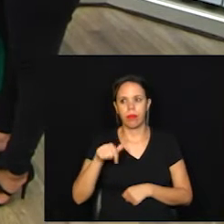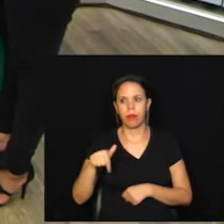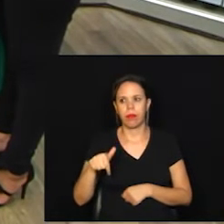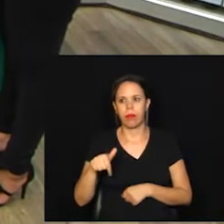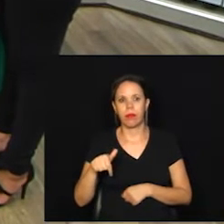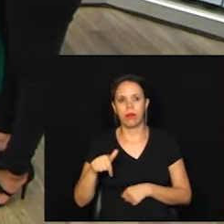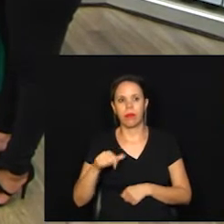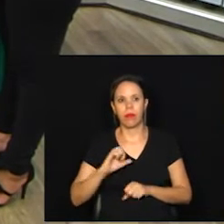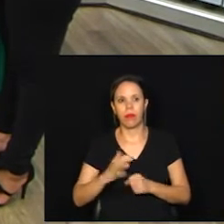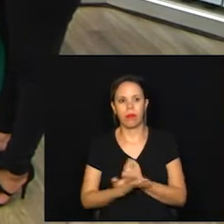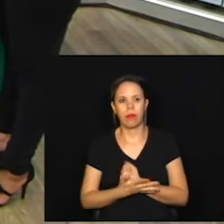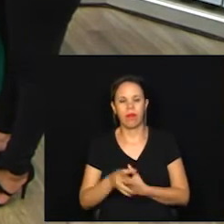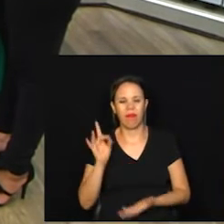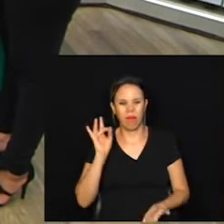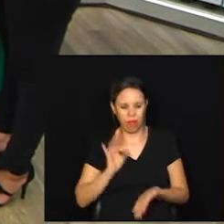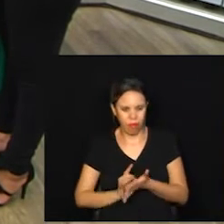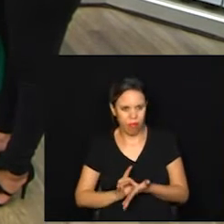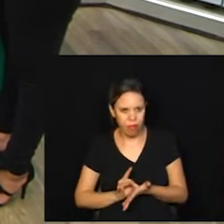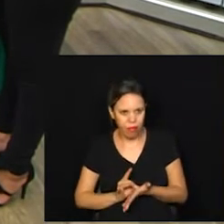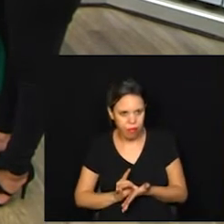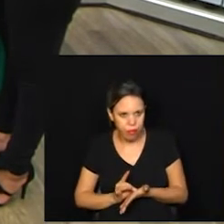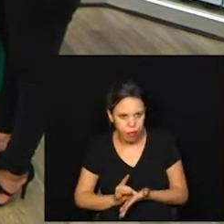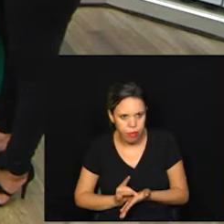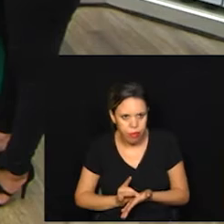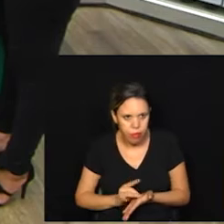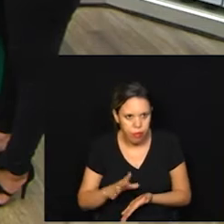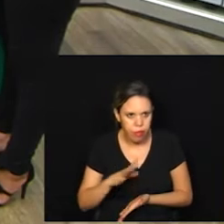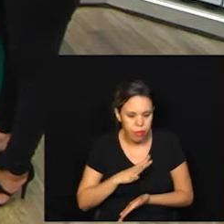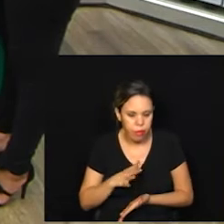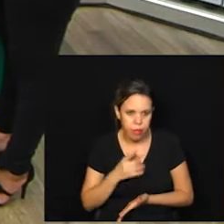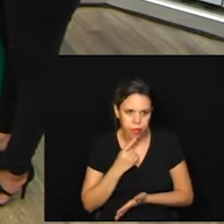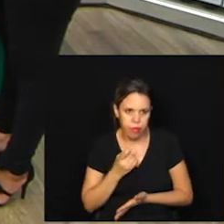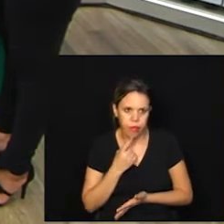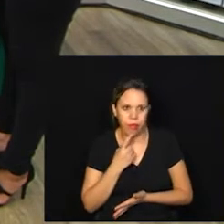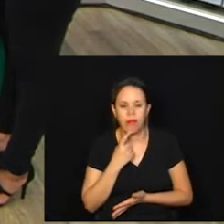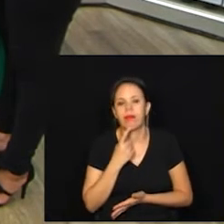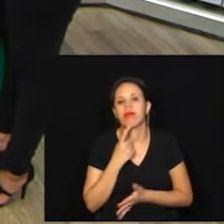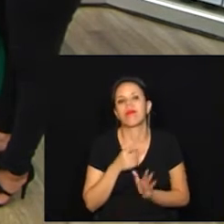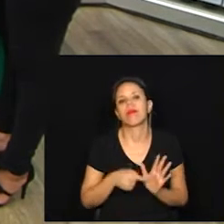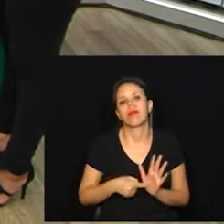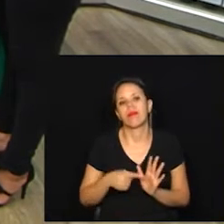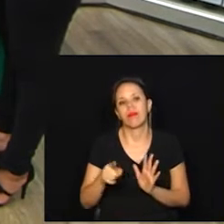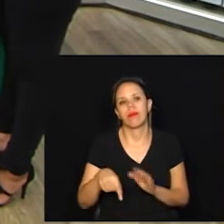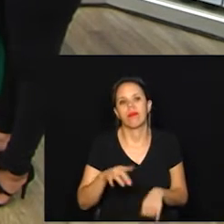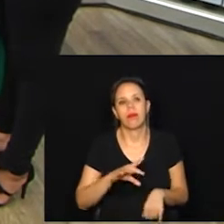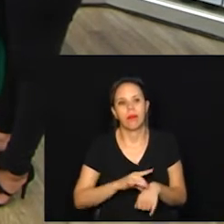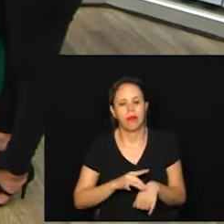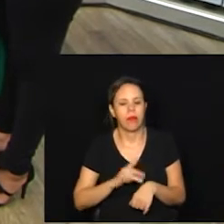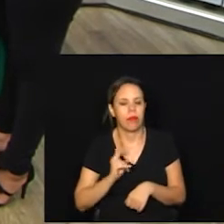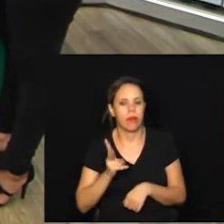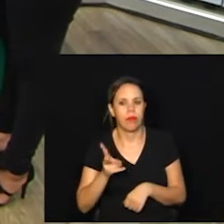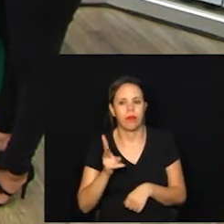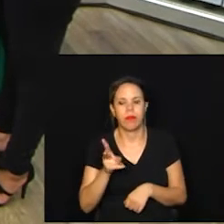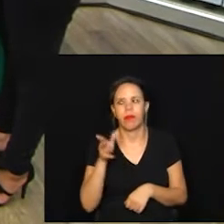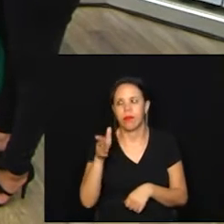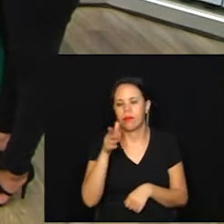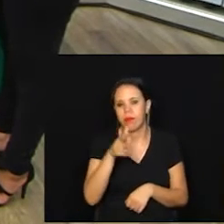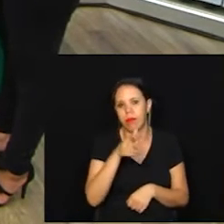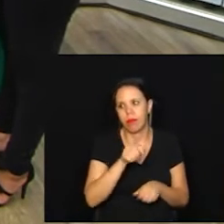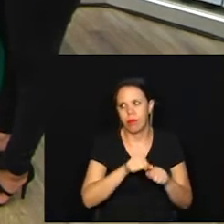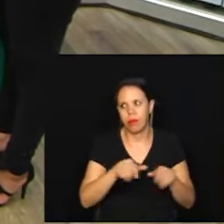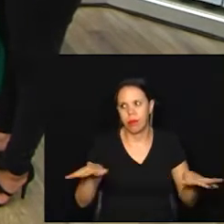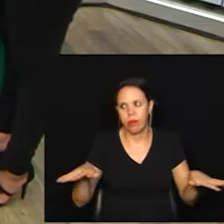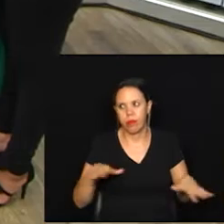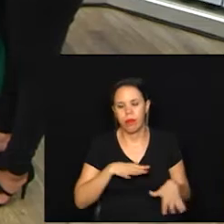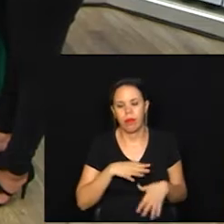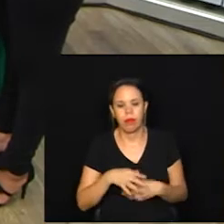497 casos confirmados na cidade de Campinas, o que mostra que a doença continua circulando por toda